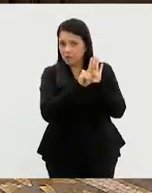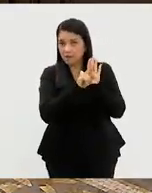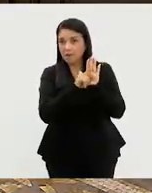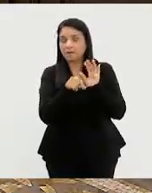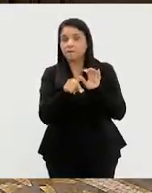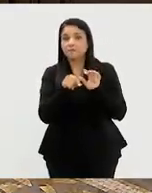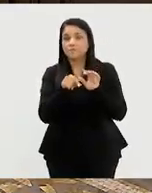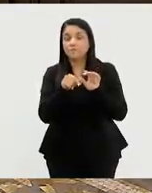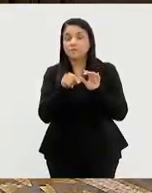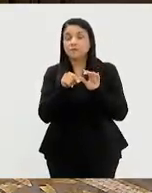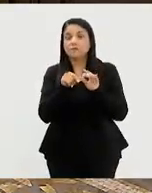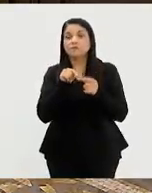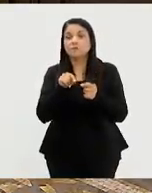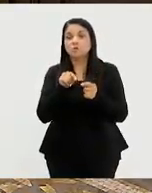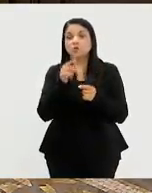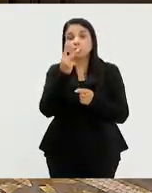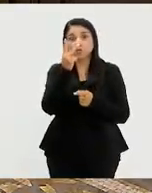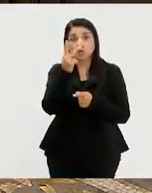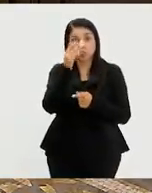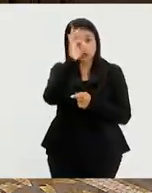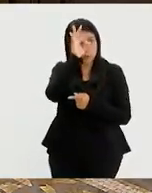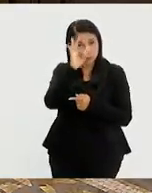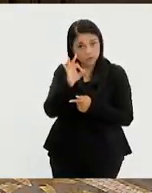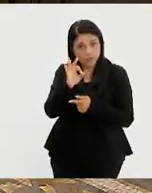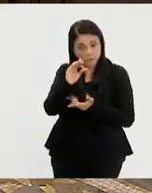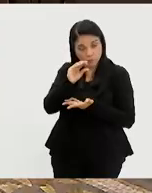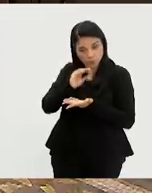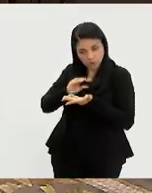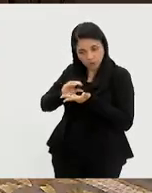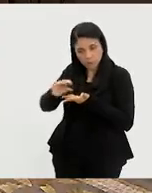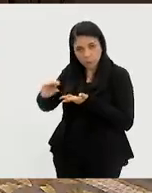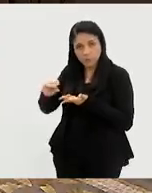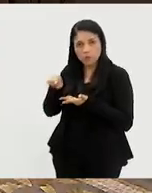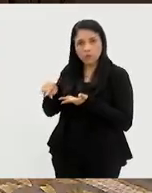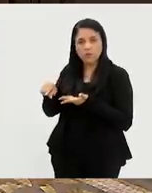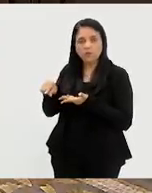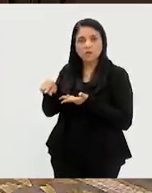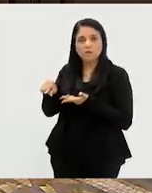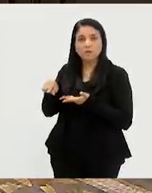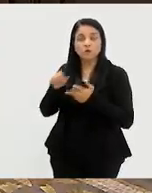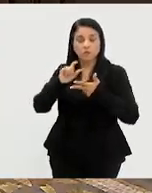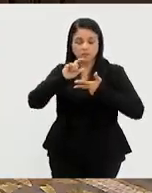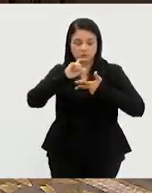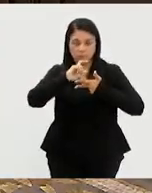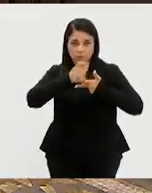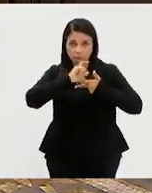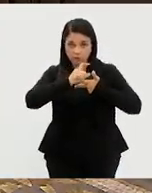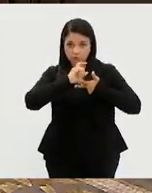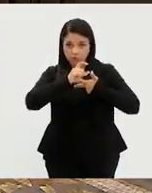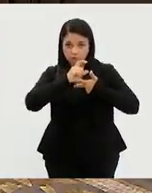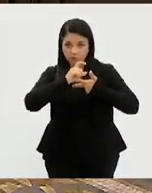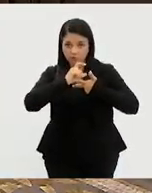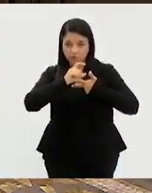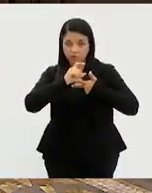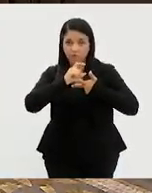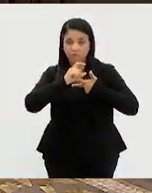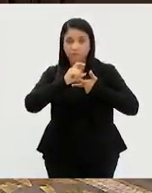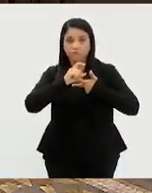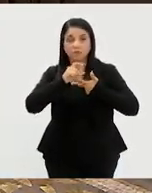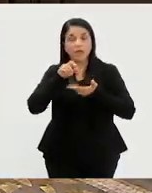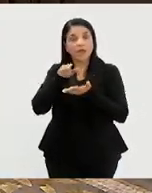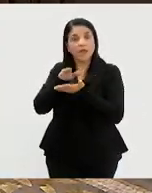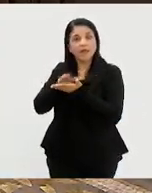destinar 2% do orçamento do executivo explicitado para gastos